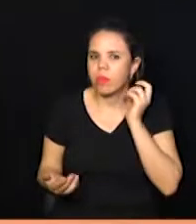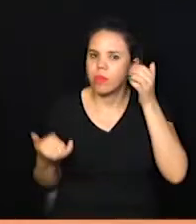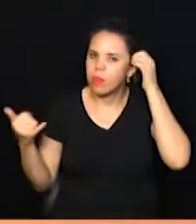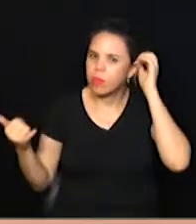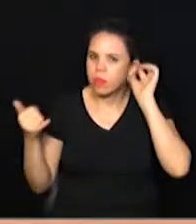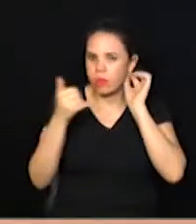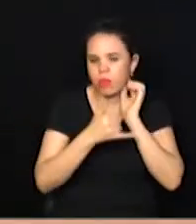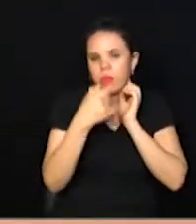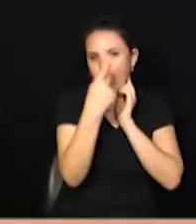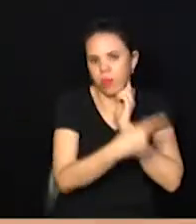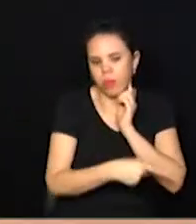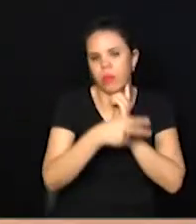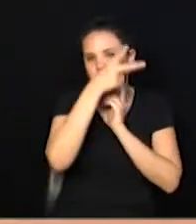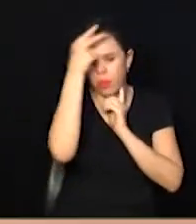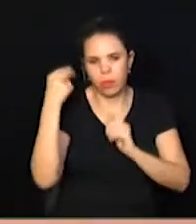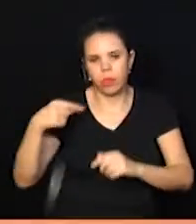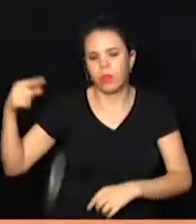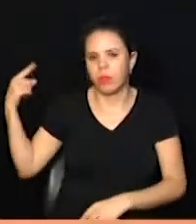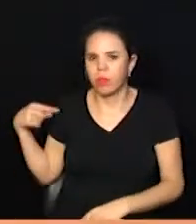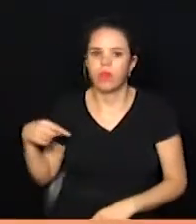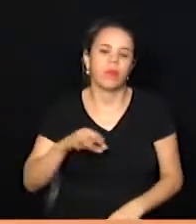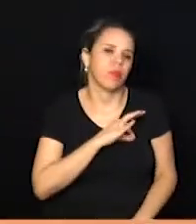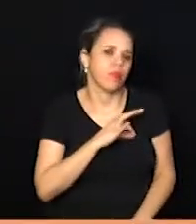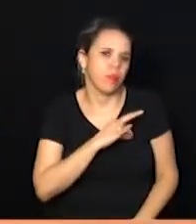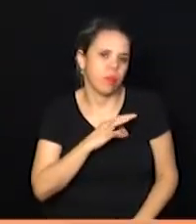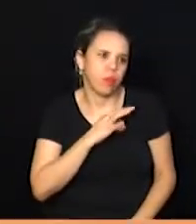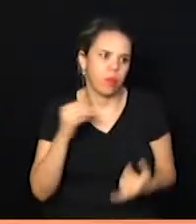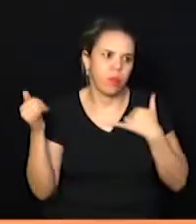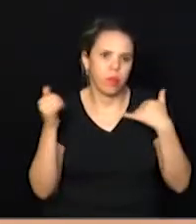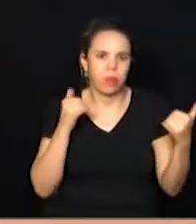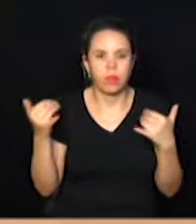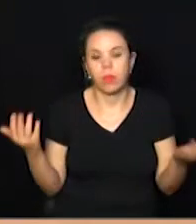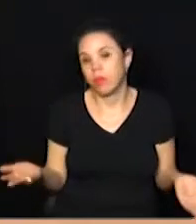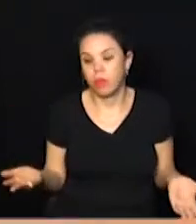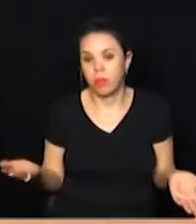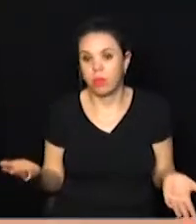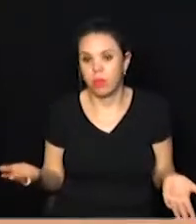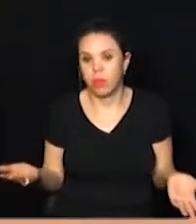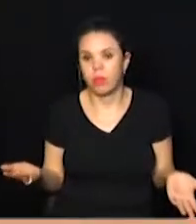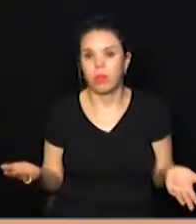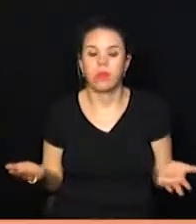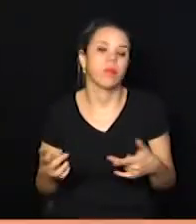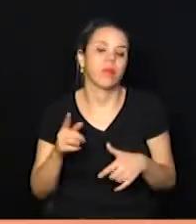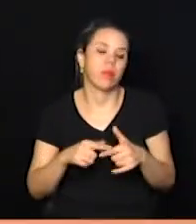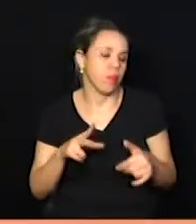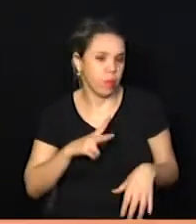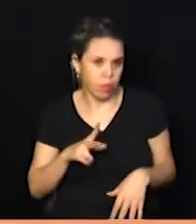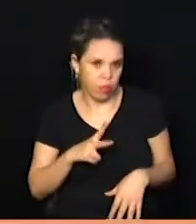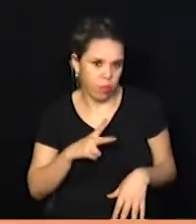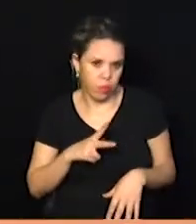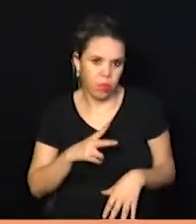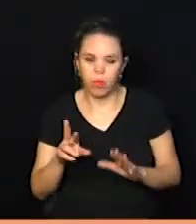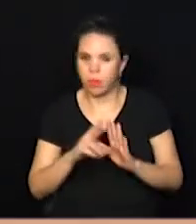você ligou para o telefone e a polícia atendeu. um objeto pessoal, que pelas